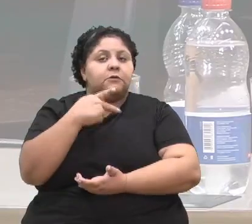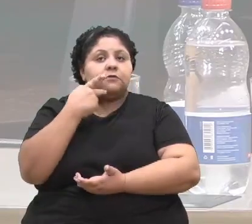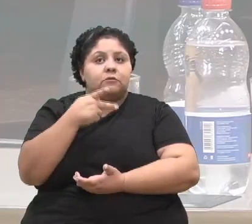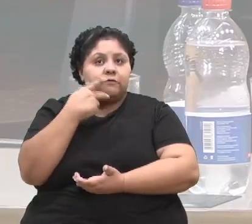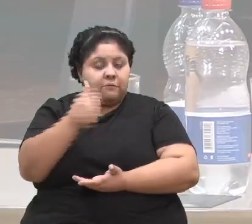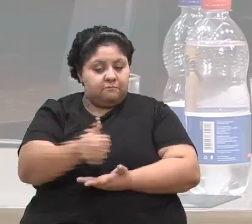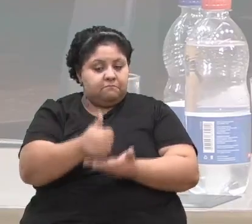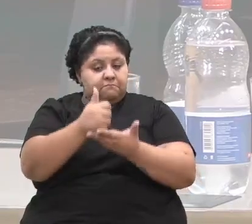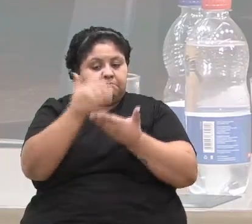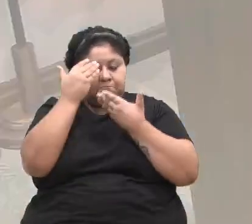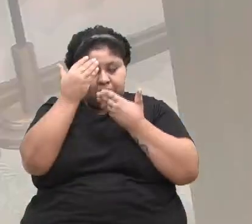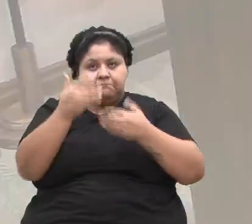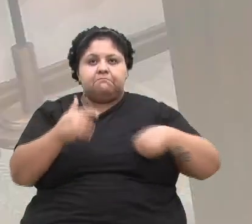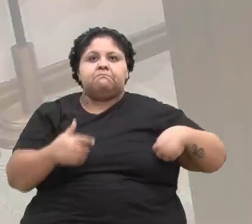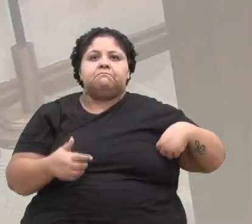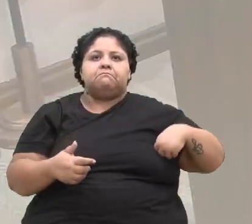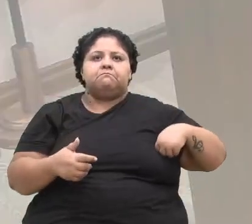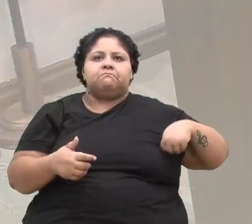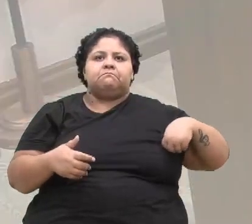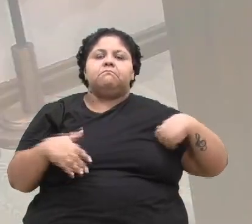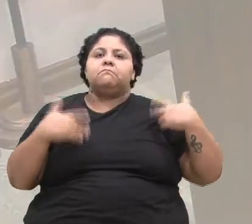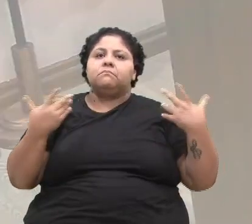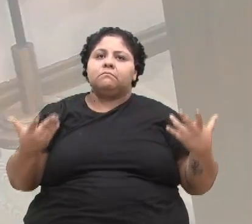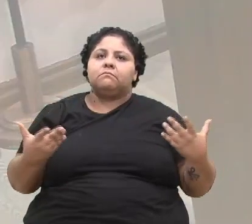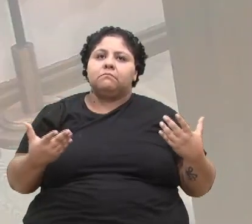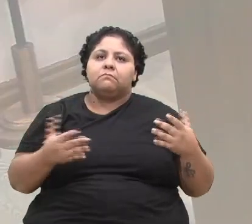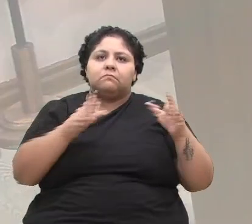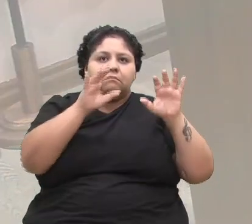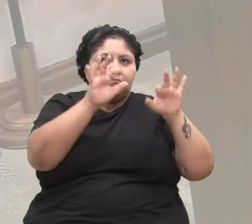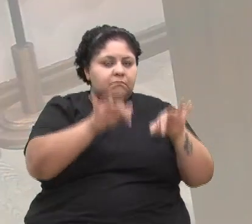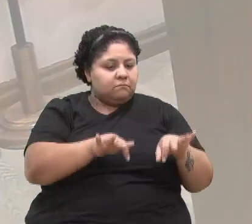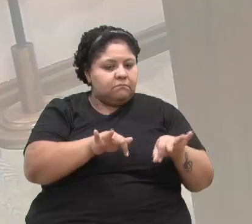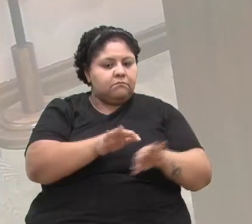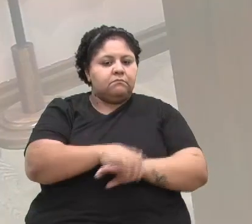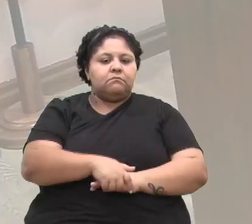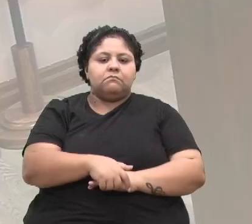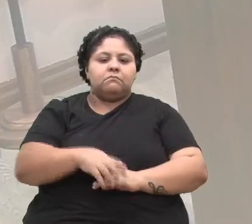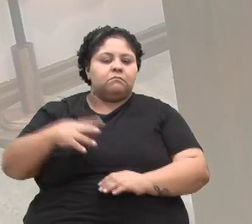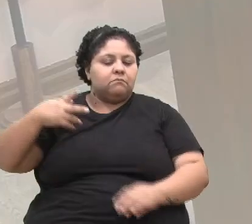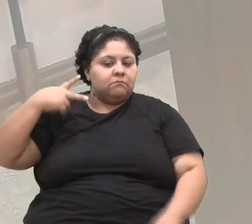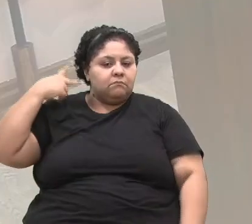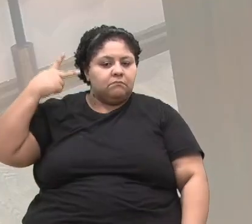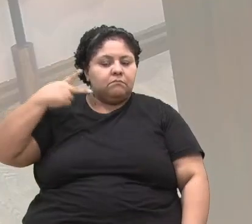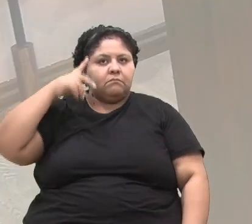isso. Obrigado. Bom, concluindo, vereador Scalco,